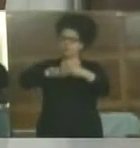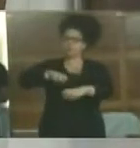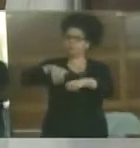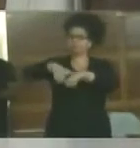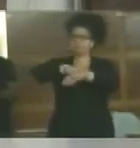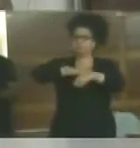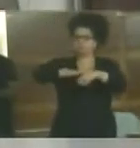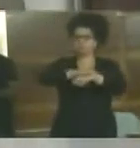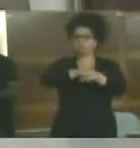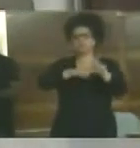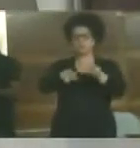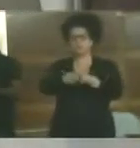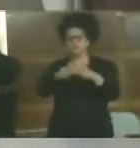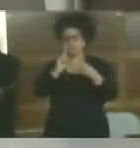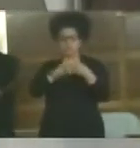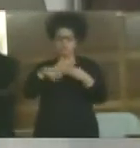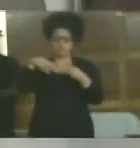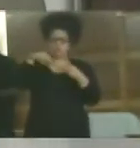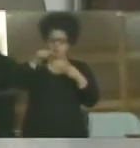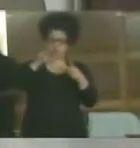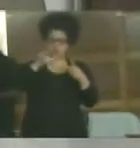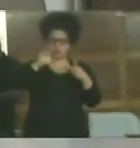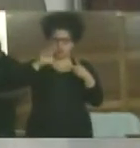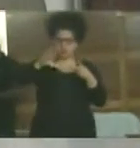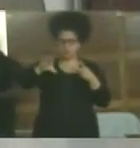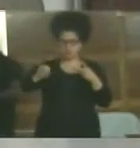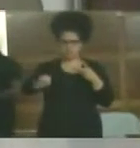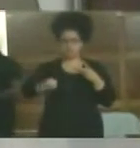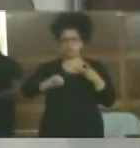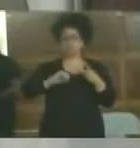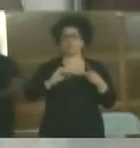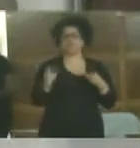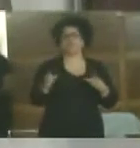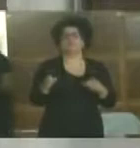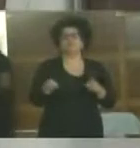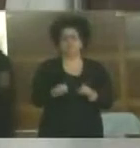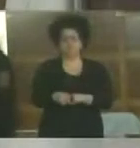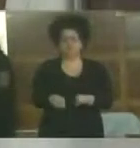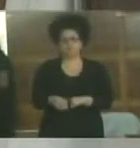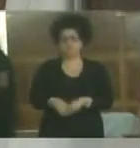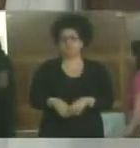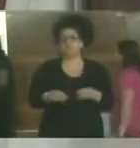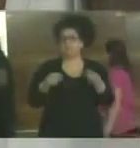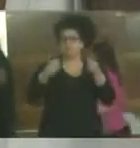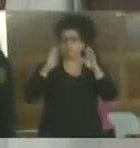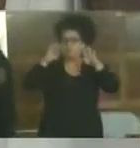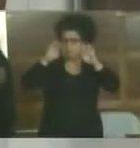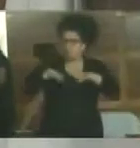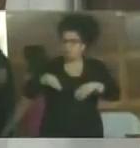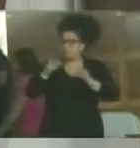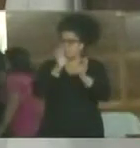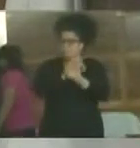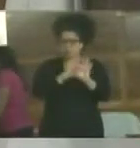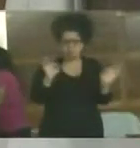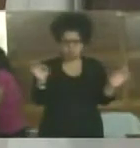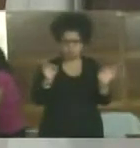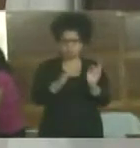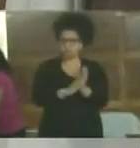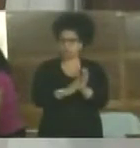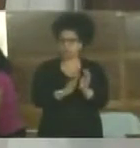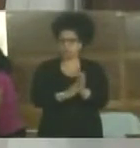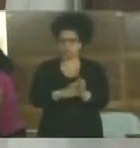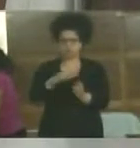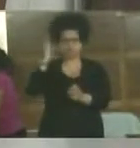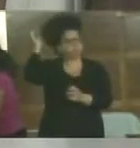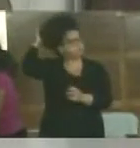no gabinete do Marcelo Seudino, nos atendeu muito bem, quero aqui agradecer, né, o Gustavo